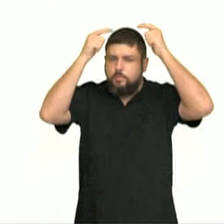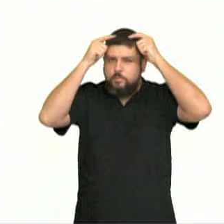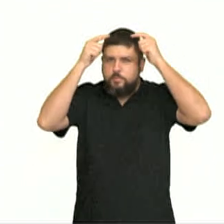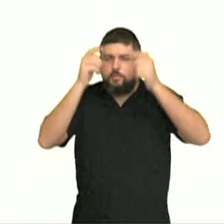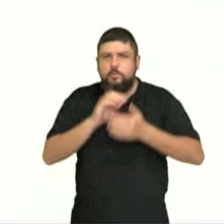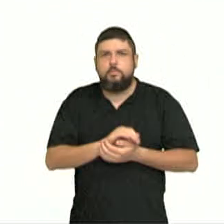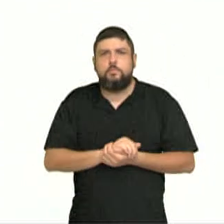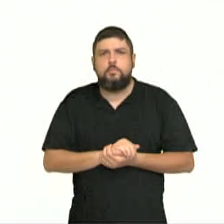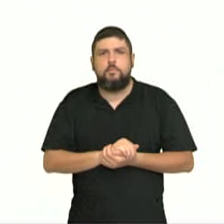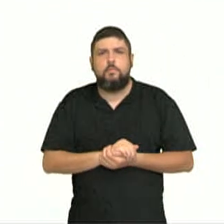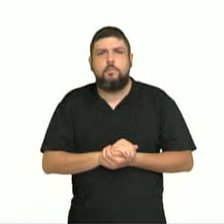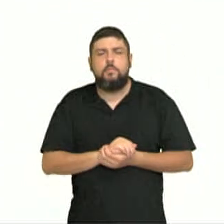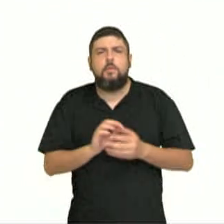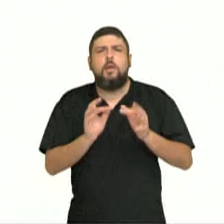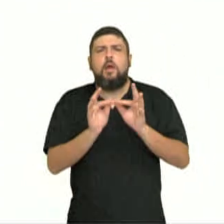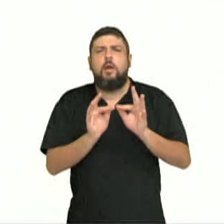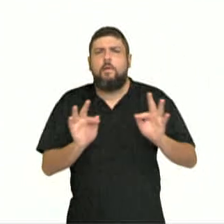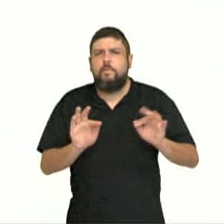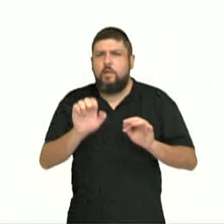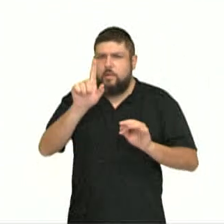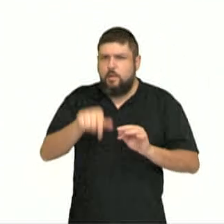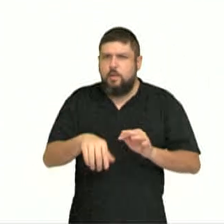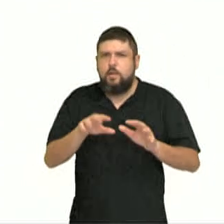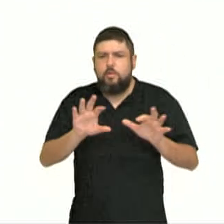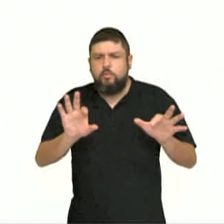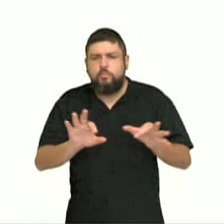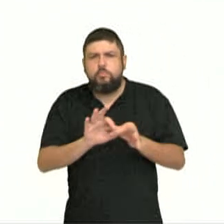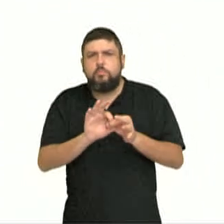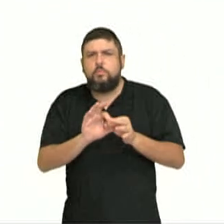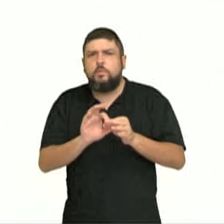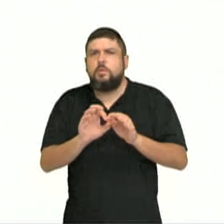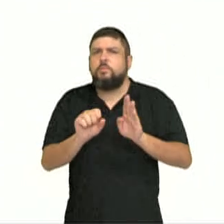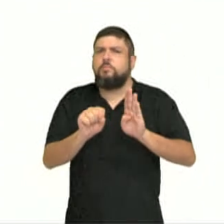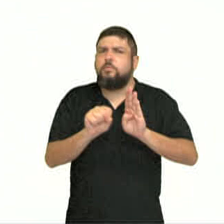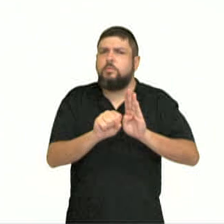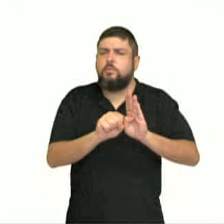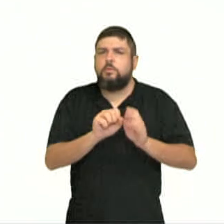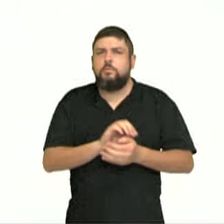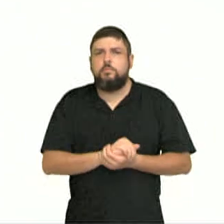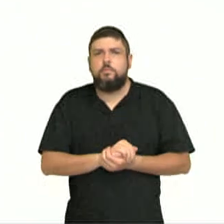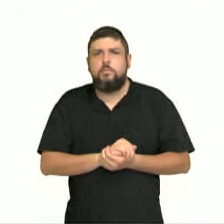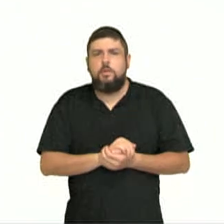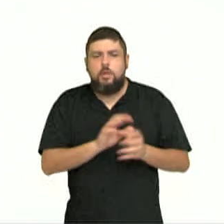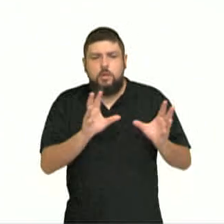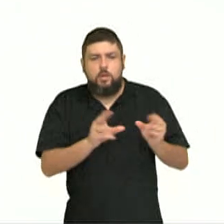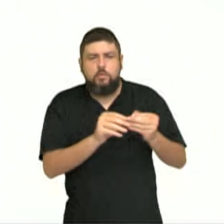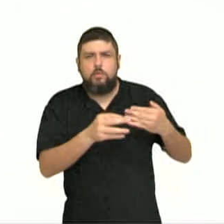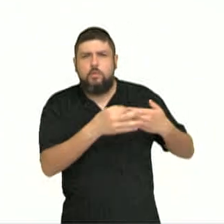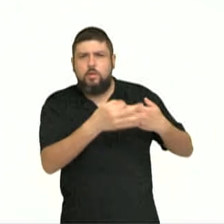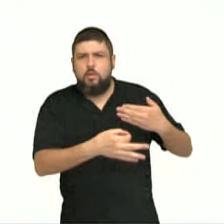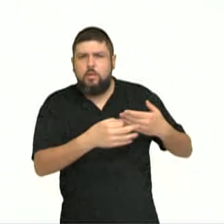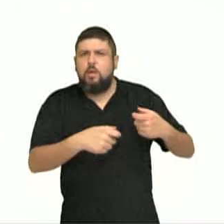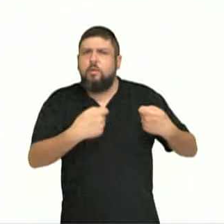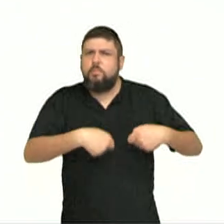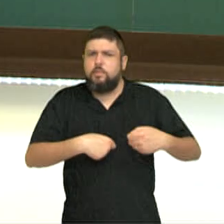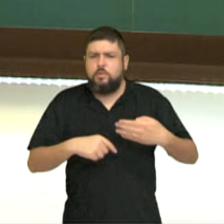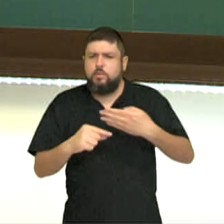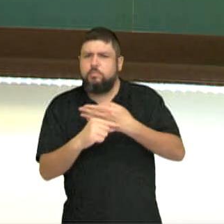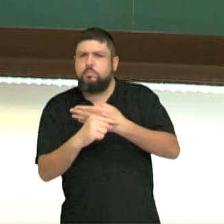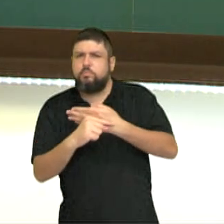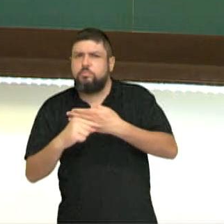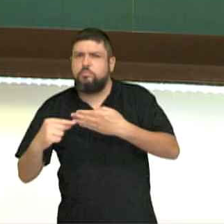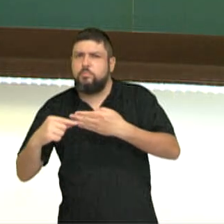questão anterior é subordinada substantiva? Em resenhas, obrigatoriamente deve haver assinatura do